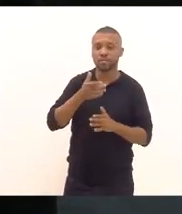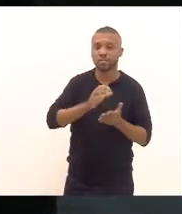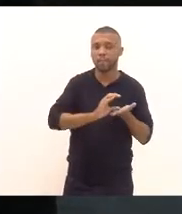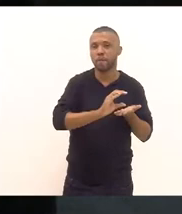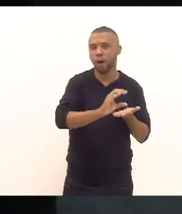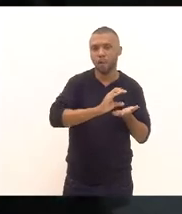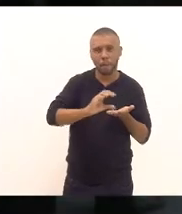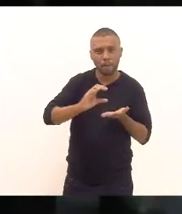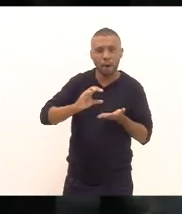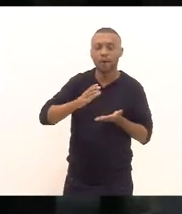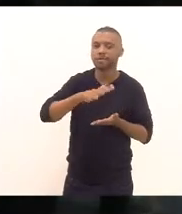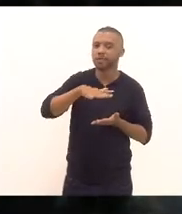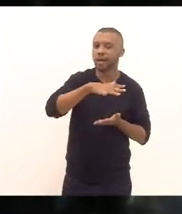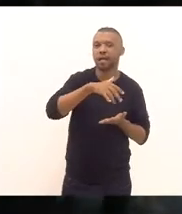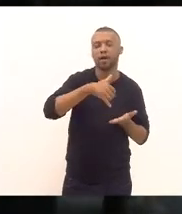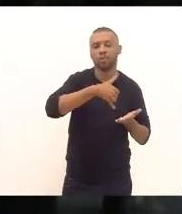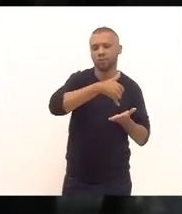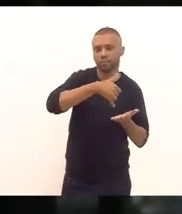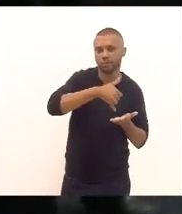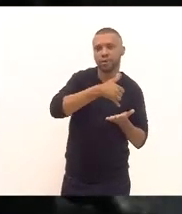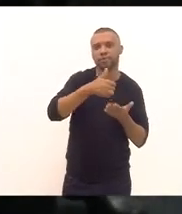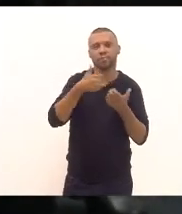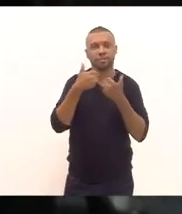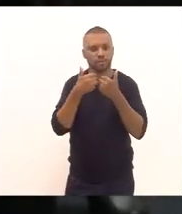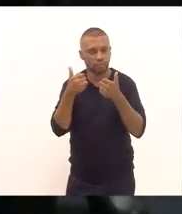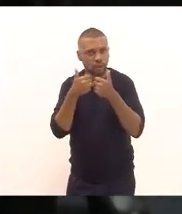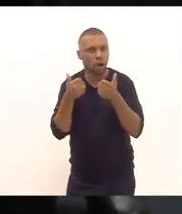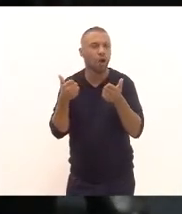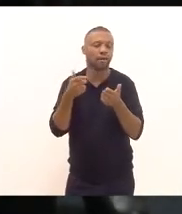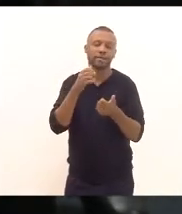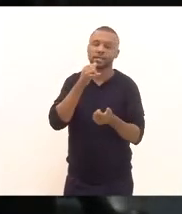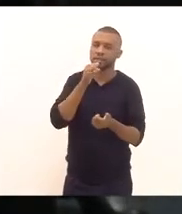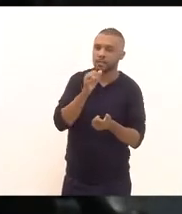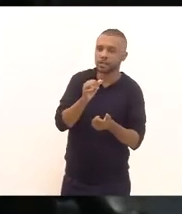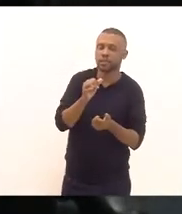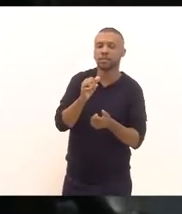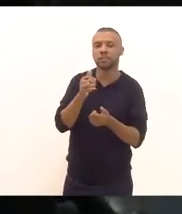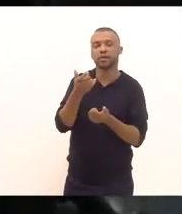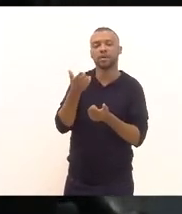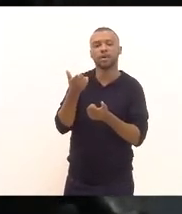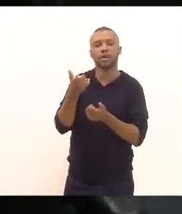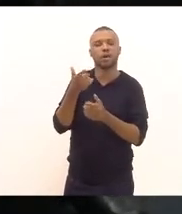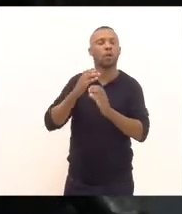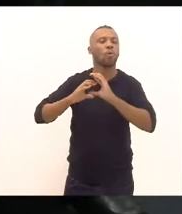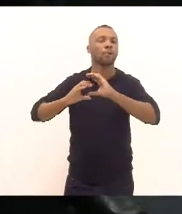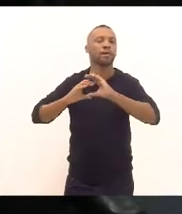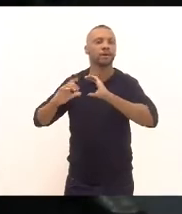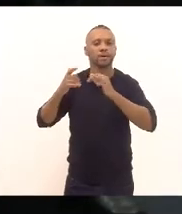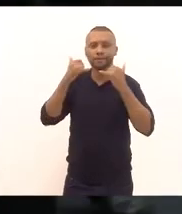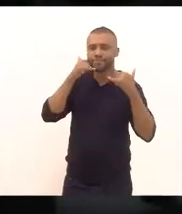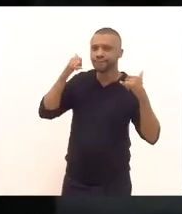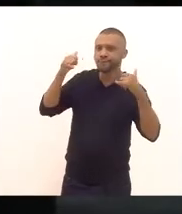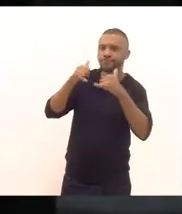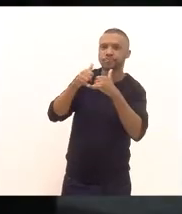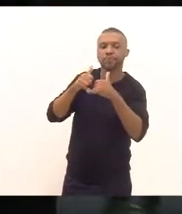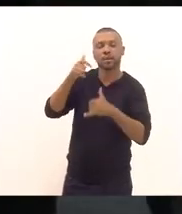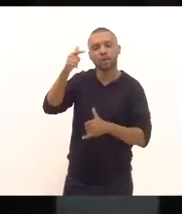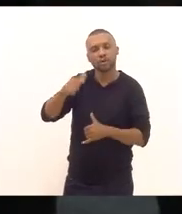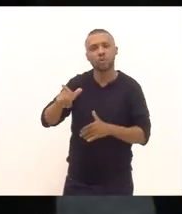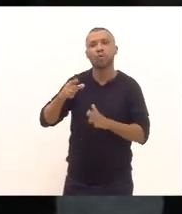para combustíveis energia transporte público e comunicações é mais um exemplo é da prática de